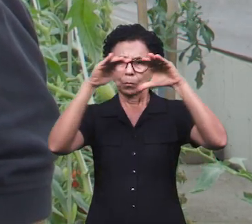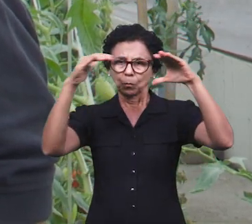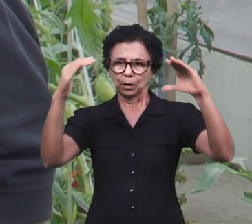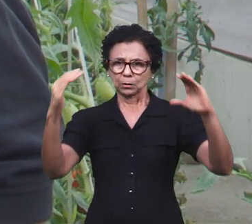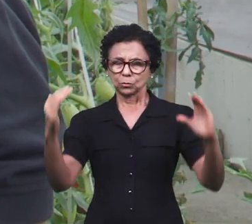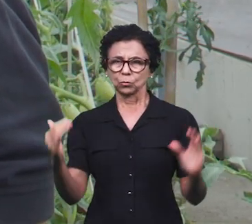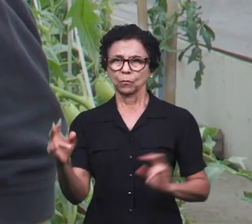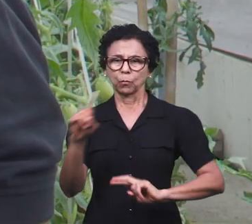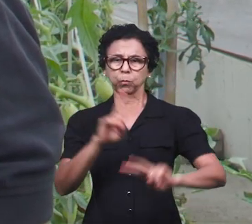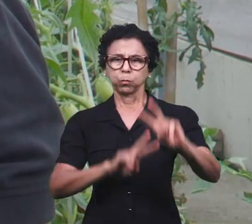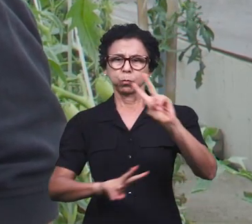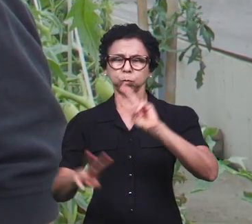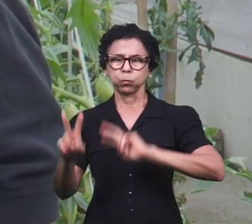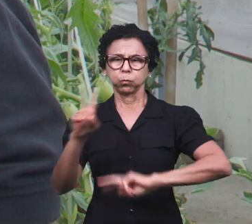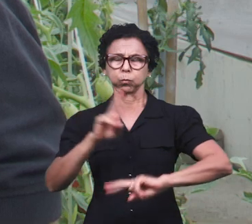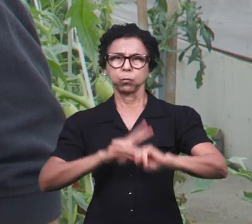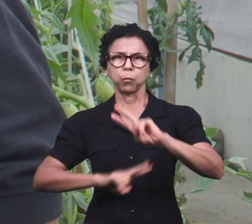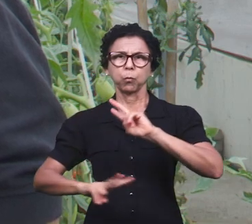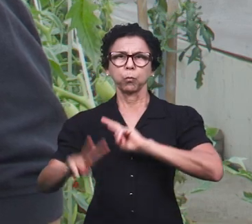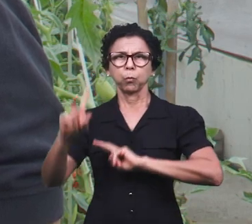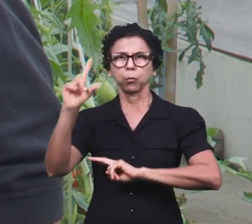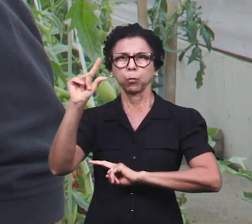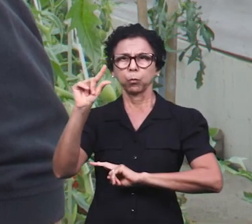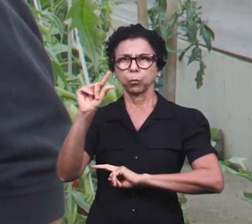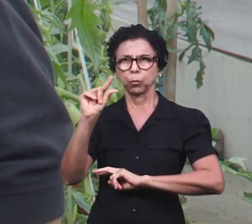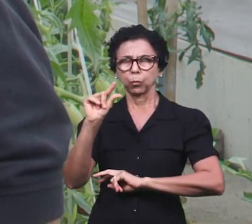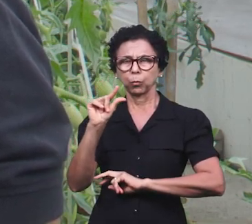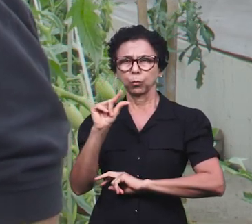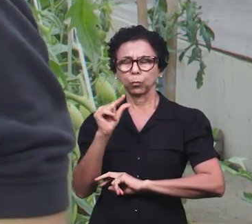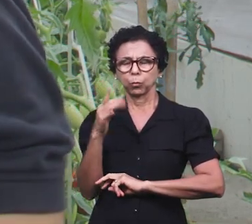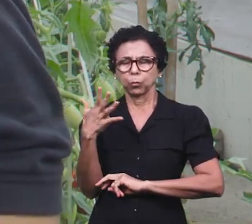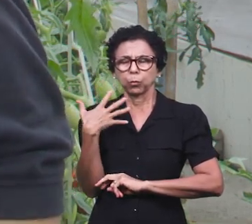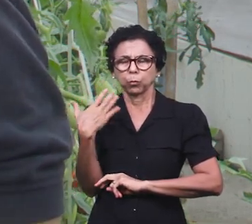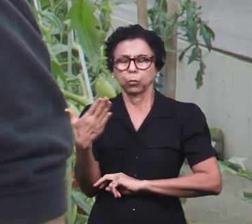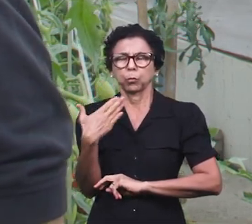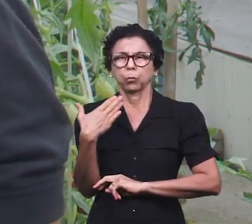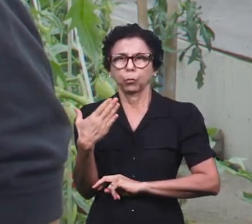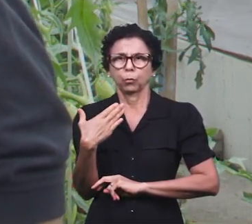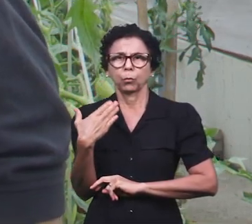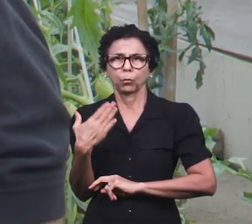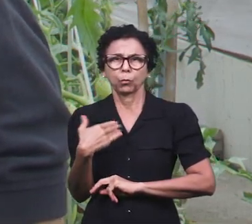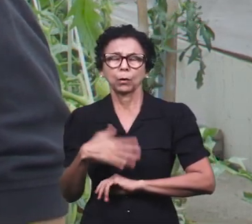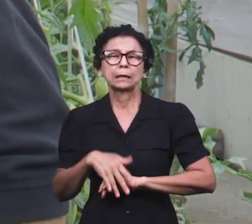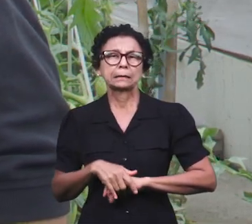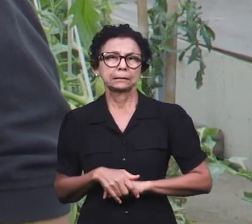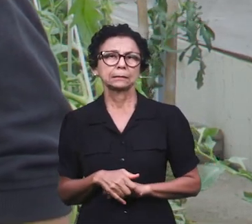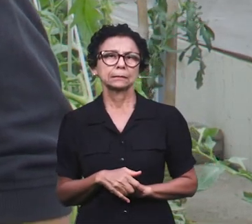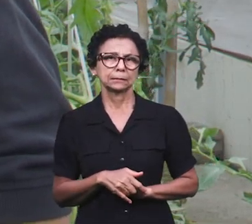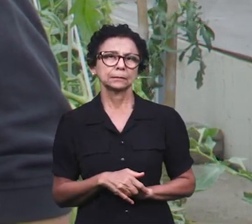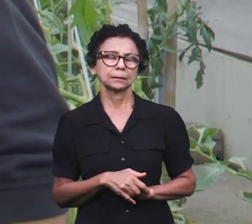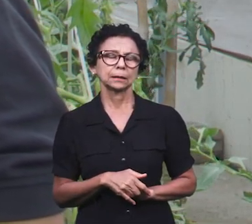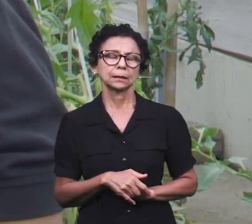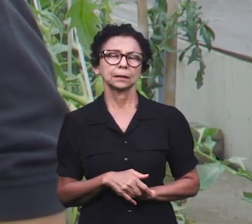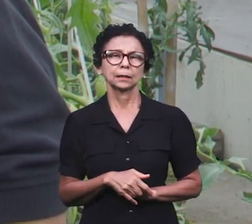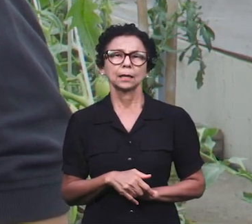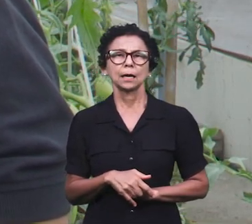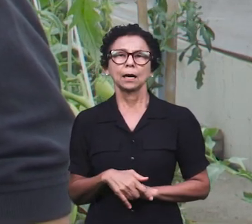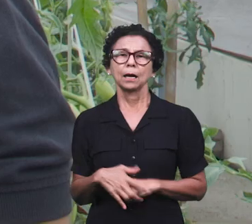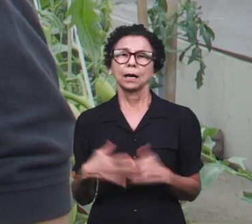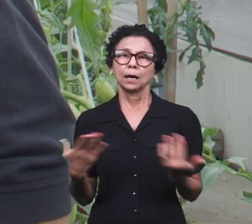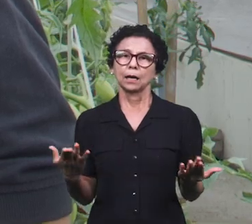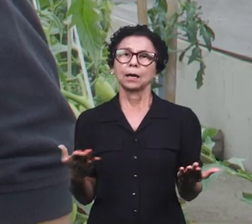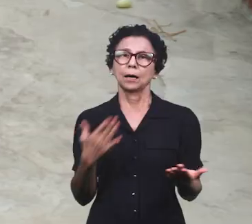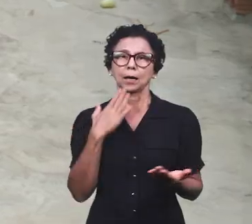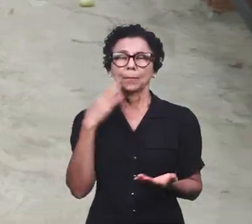amenizar o calor, né? Que um clima mais ameno, né? No caso aqui um microclima, é muito mais propício para